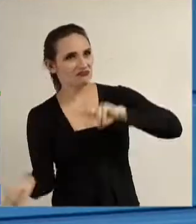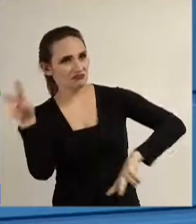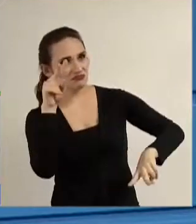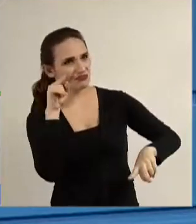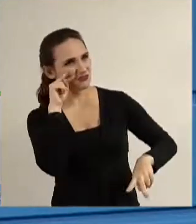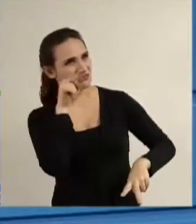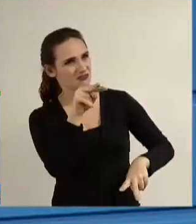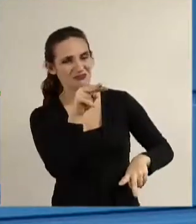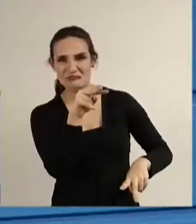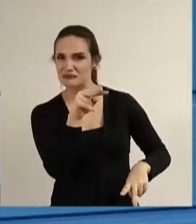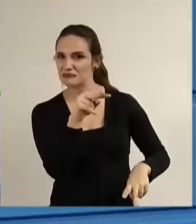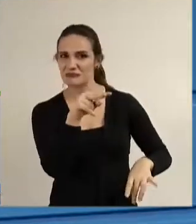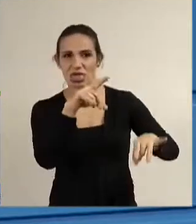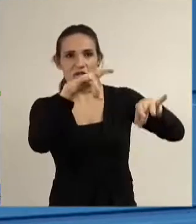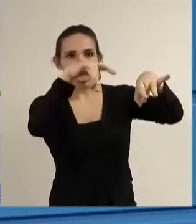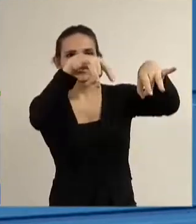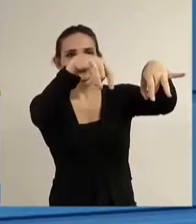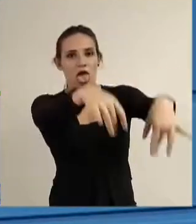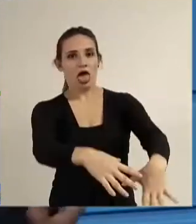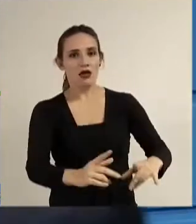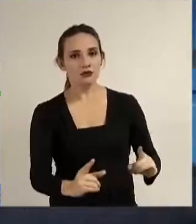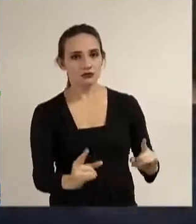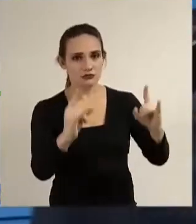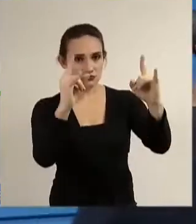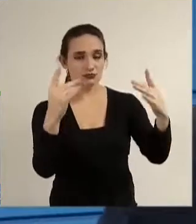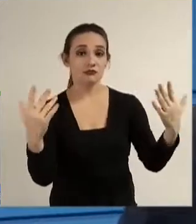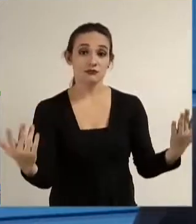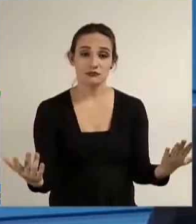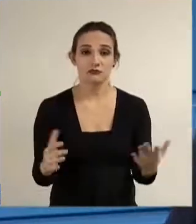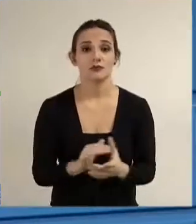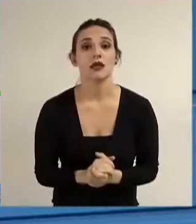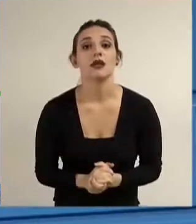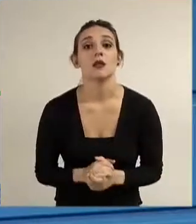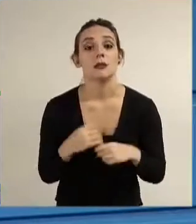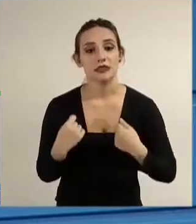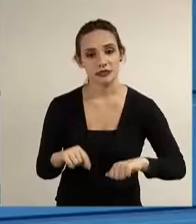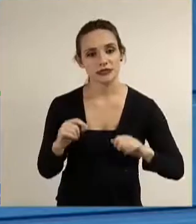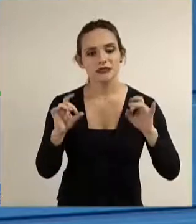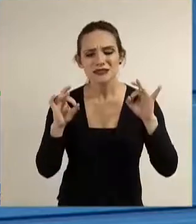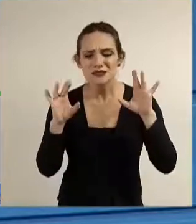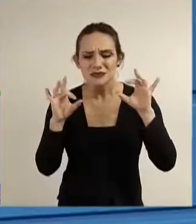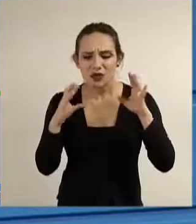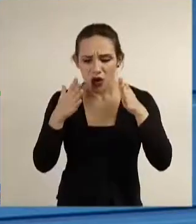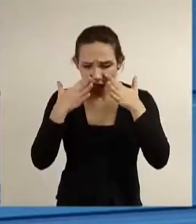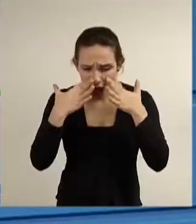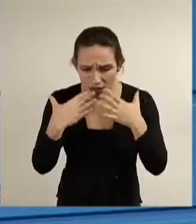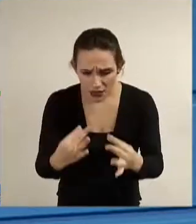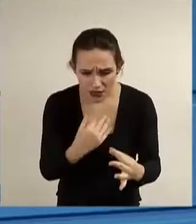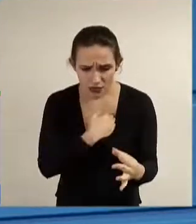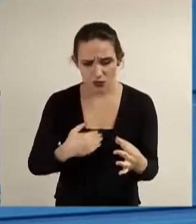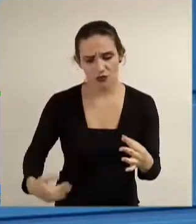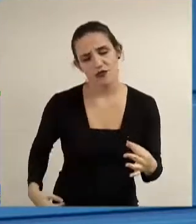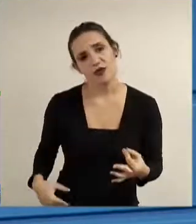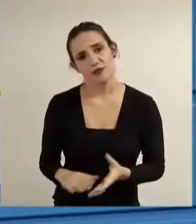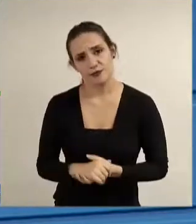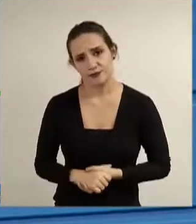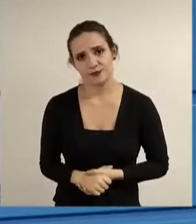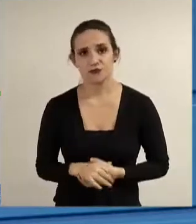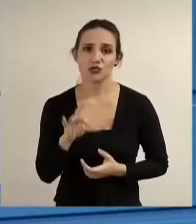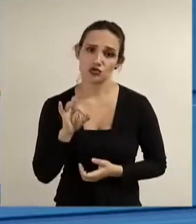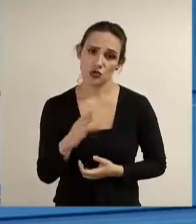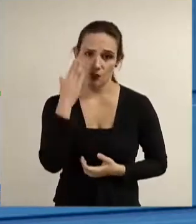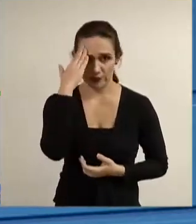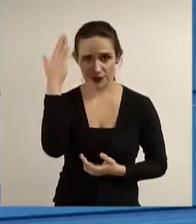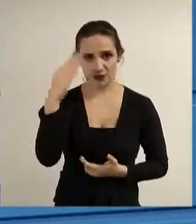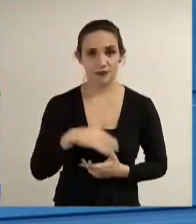retrata um total abandono, com necessidade de uma especial atenção do governo do Estado. É só,